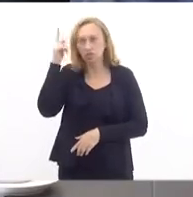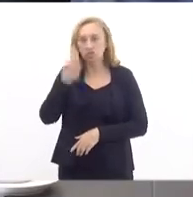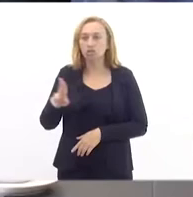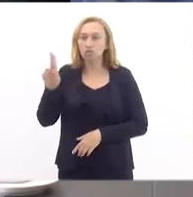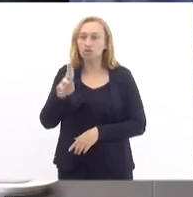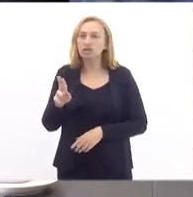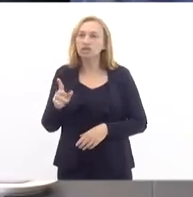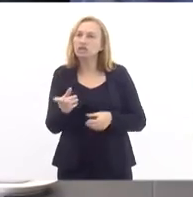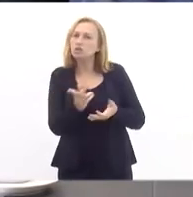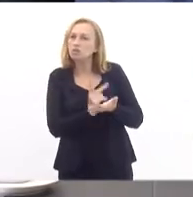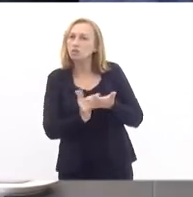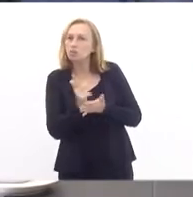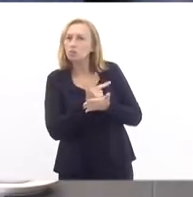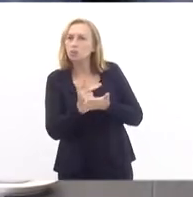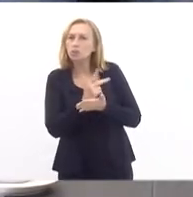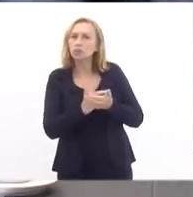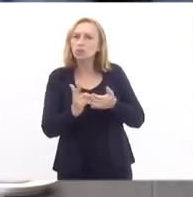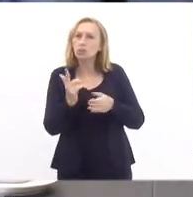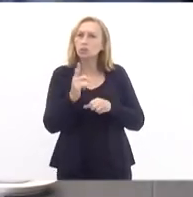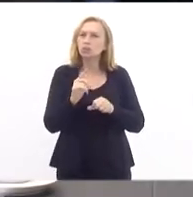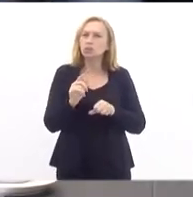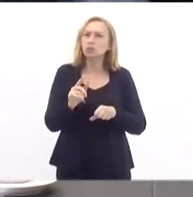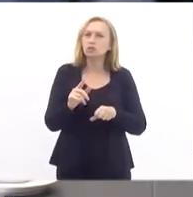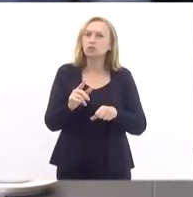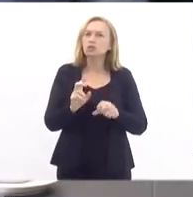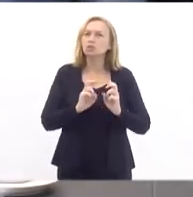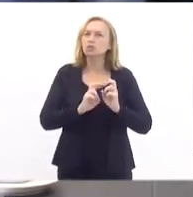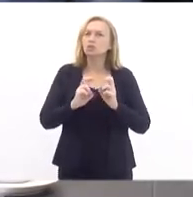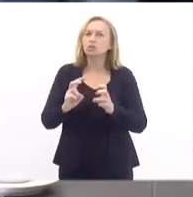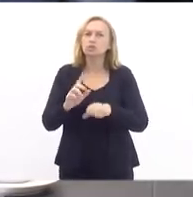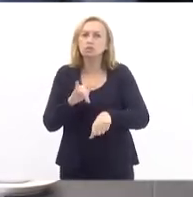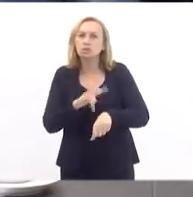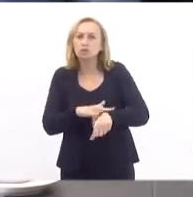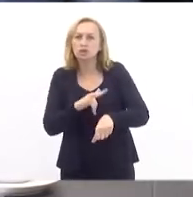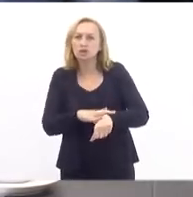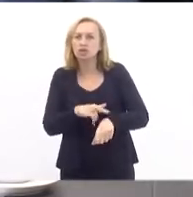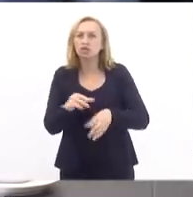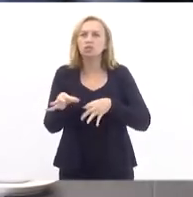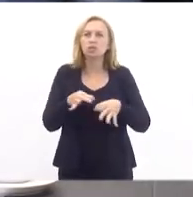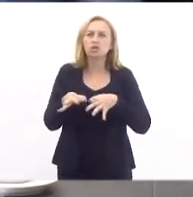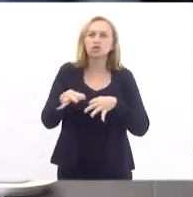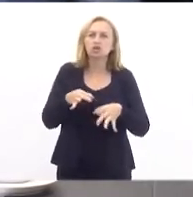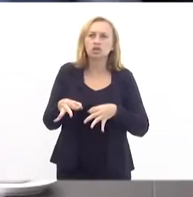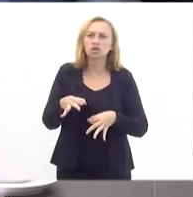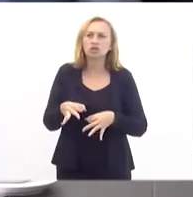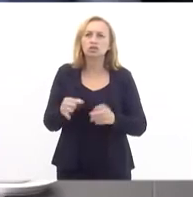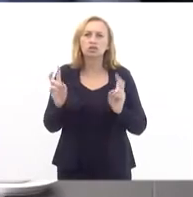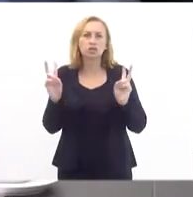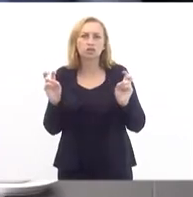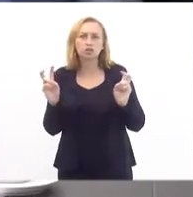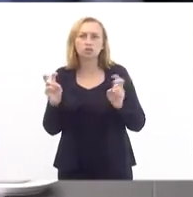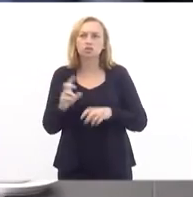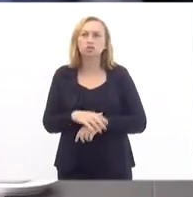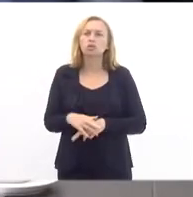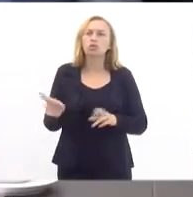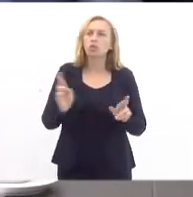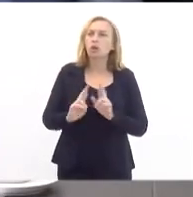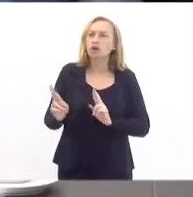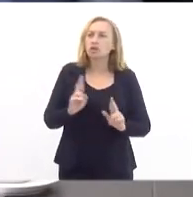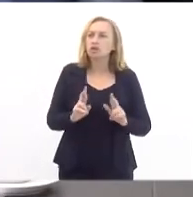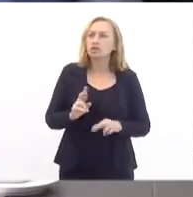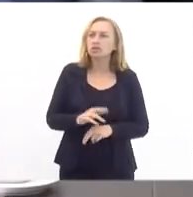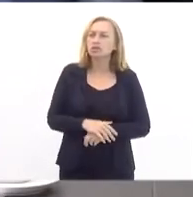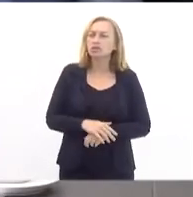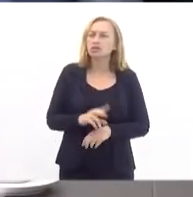dessas estruturas nas estações, dos banheiros, há projetos em andamento acerca disso, com relação